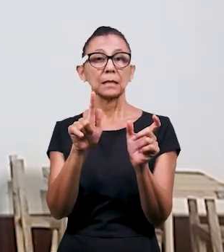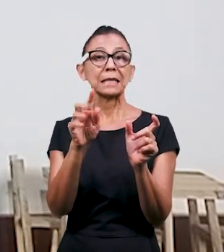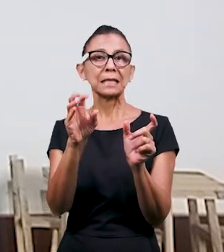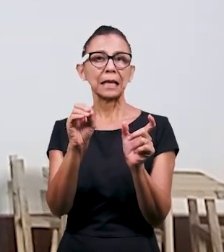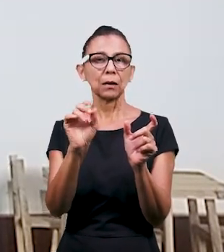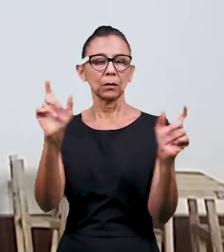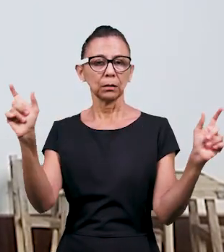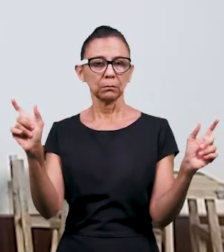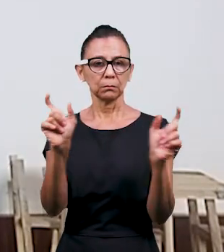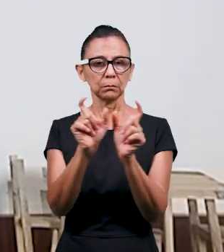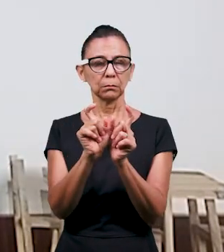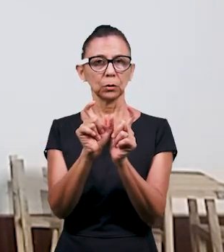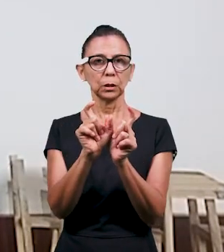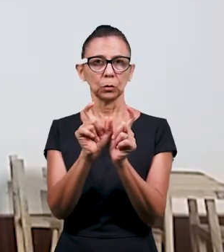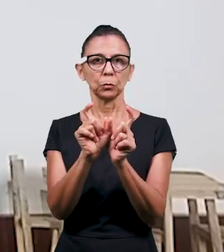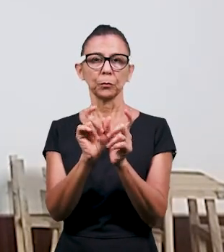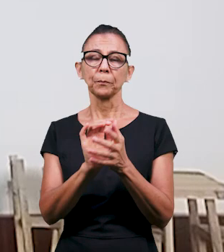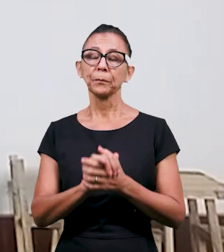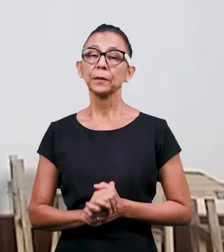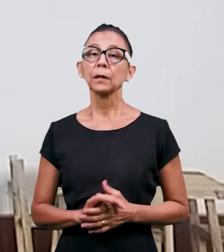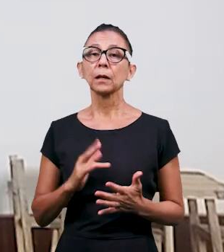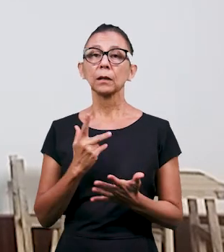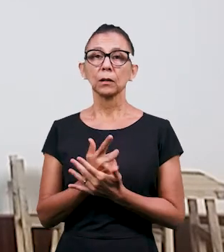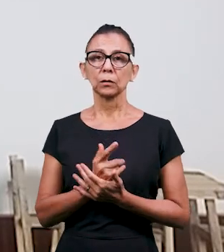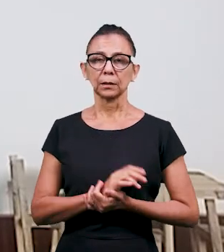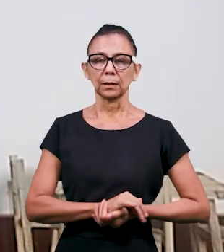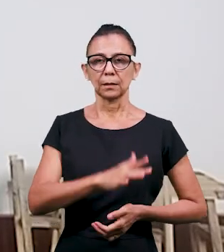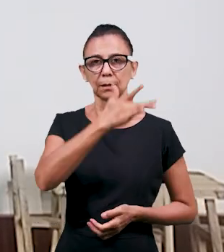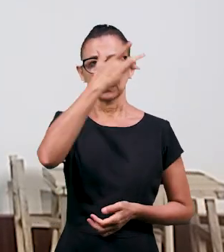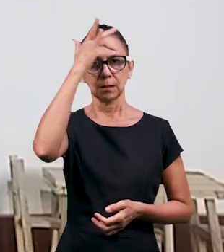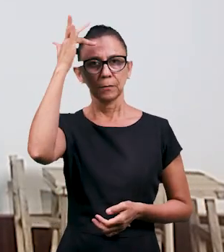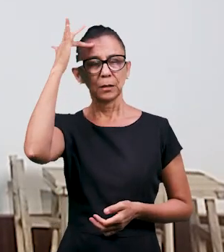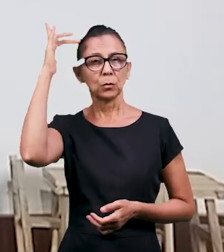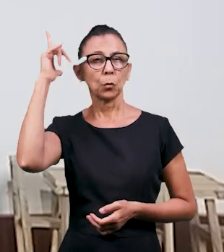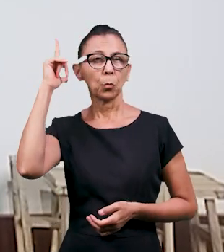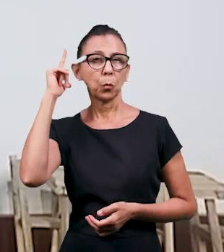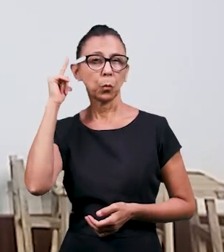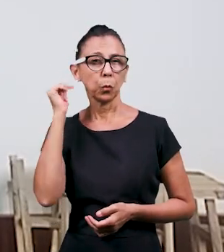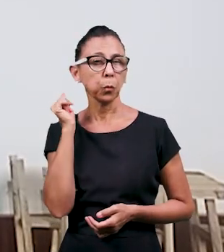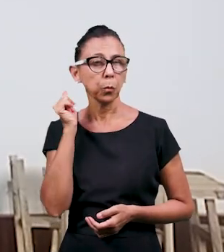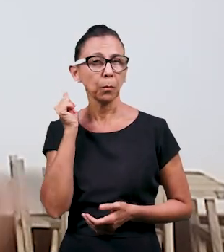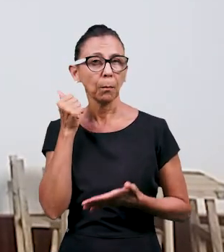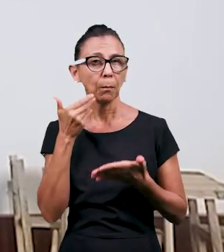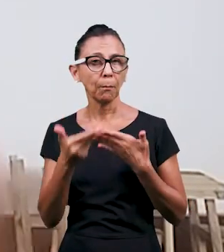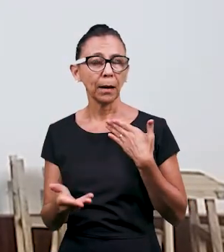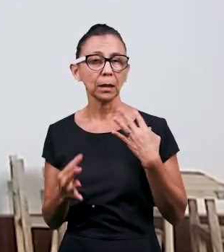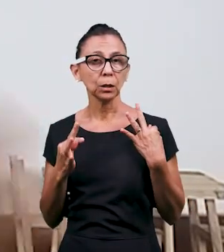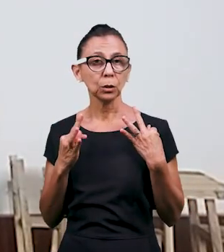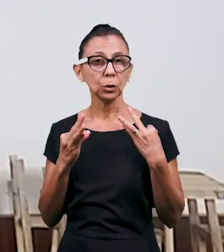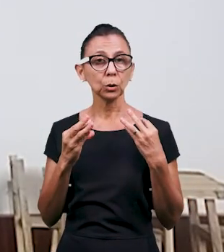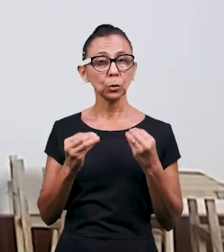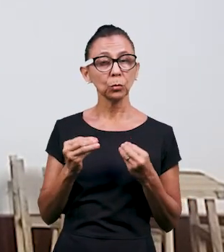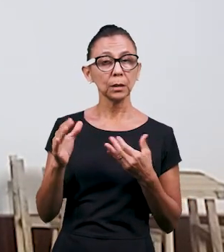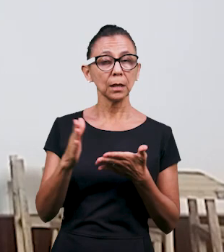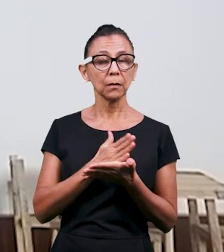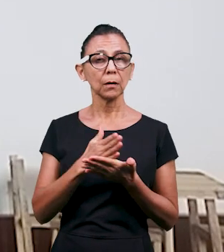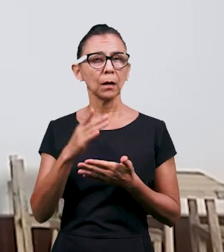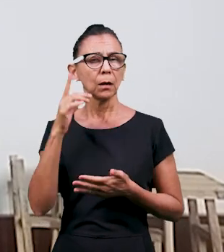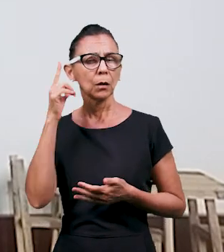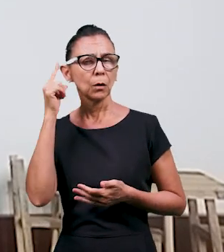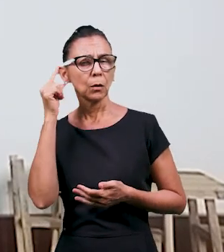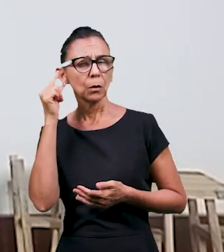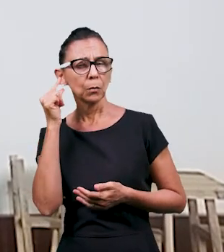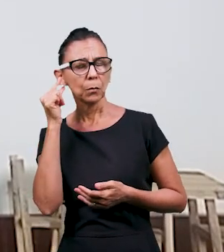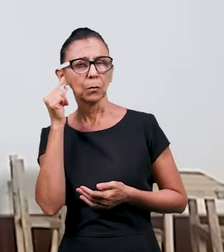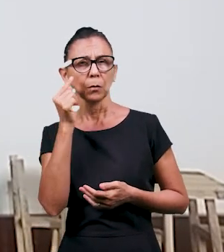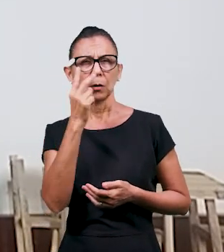que acontece? Tem aquelas pessoas que têm as perdas totais desses dois sentidos e tem as pessoas que têm as perdas parciais. Então, por